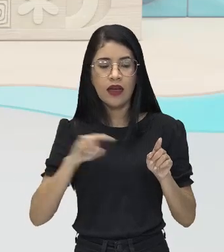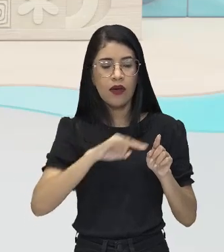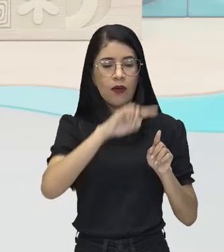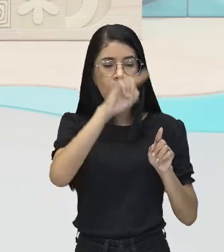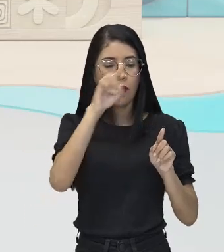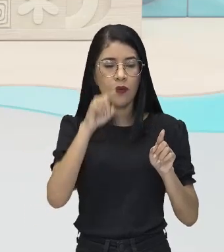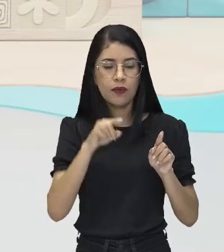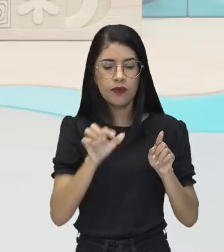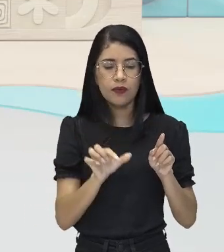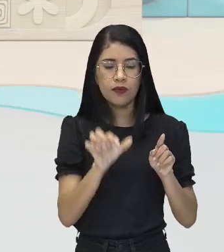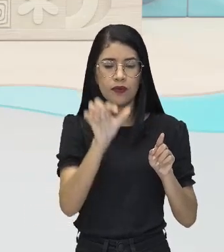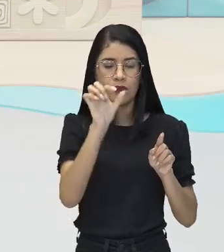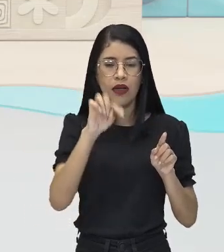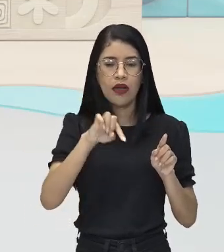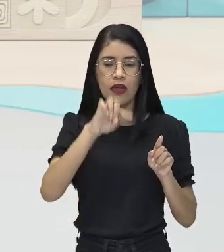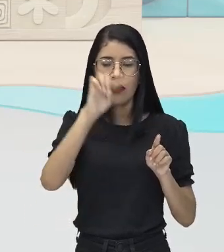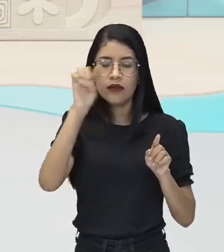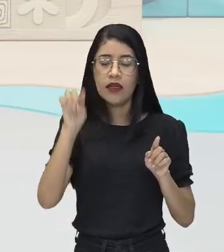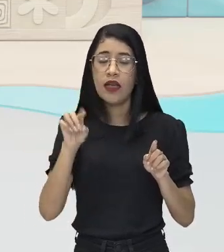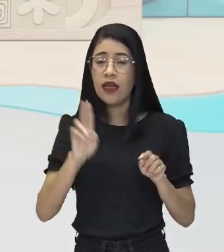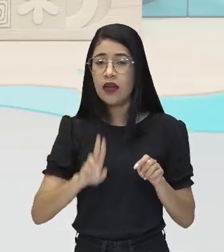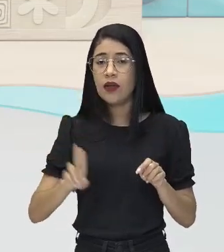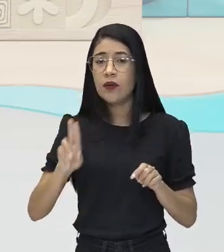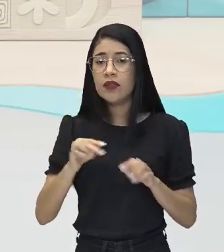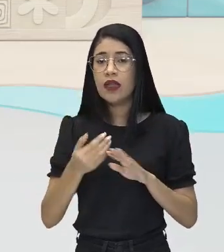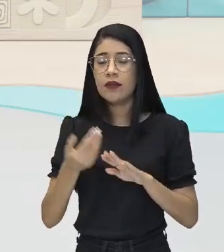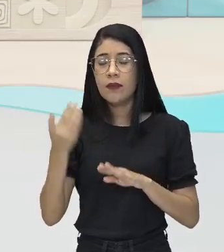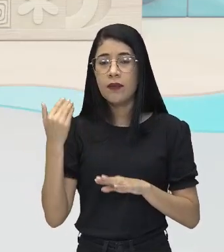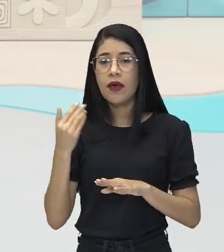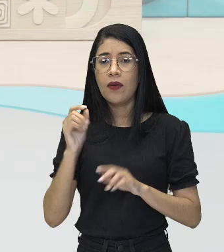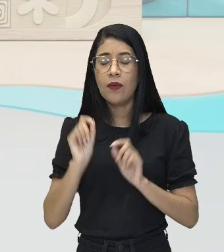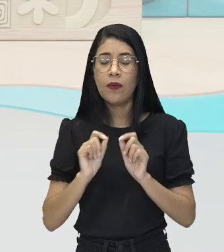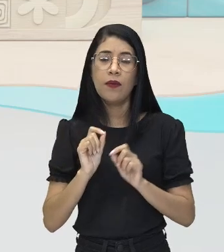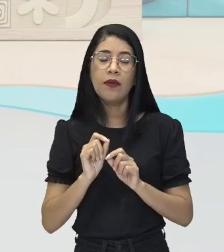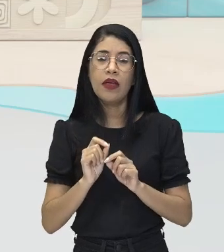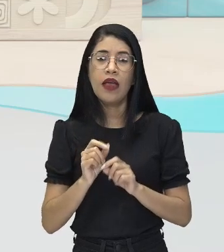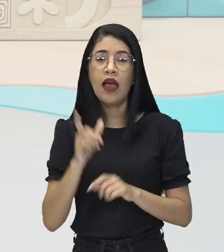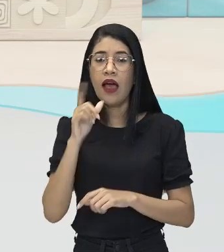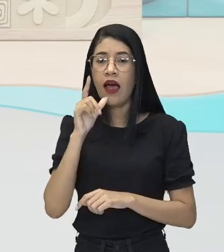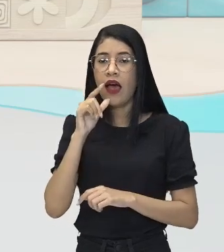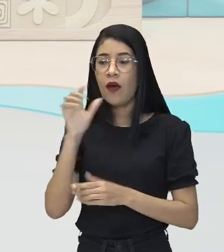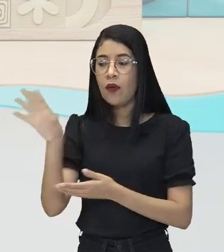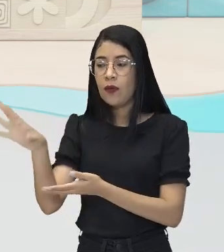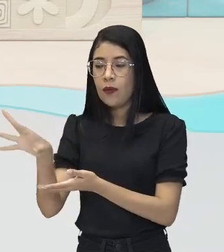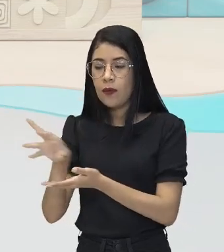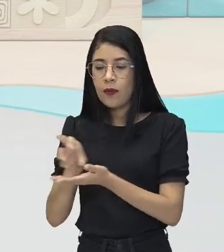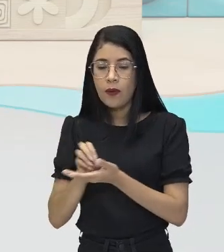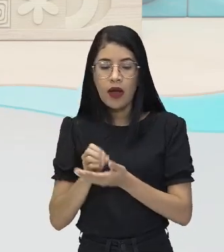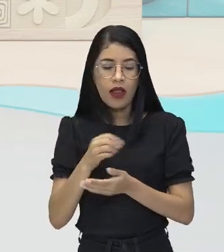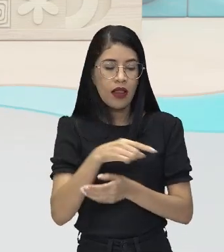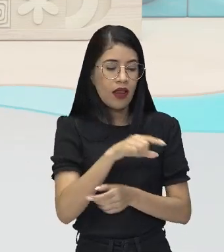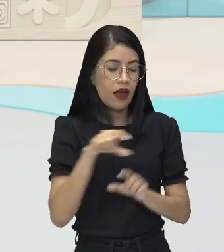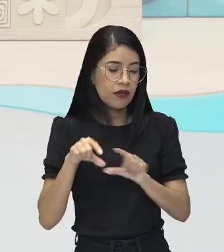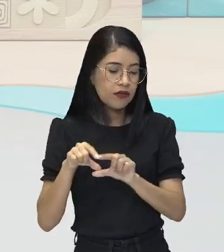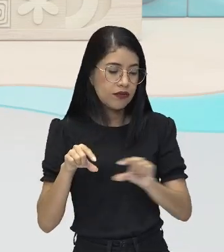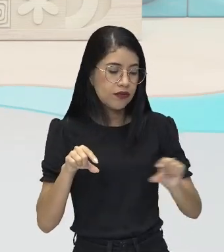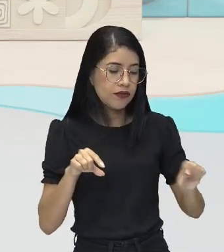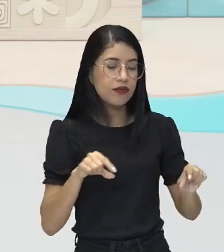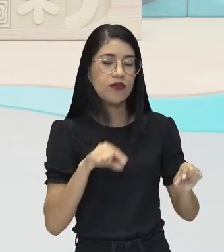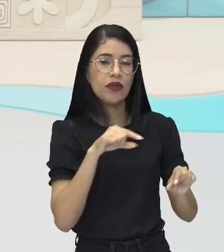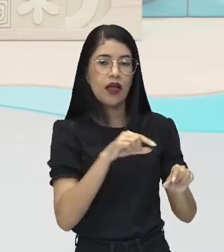outra, e eram muito utilizados para quê? Para levar a água até as cidades, certo? A mineração,